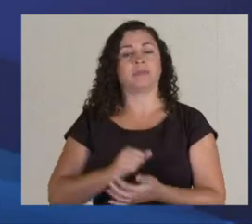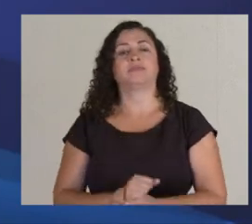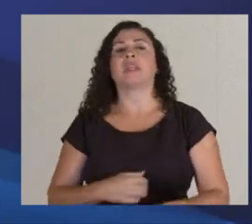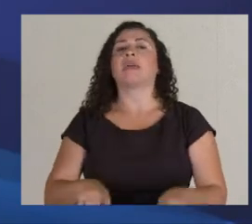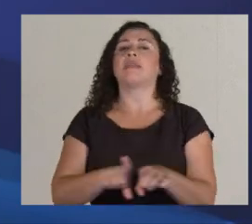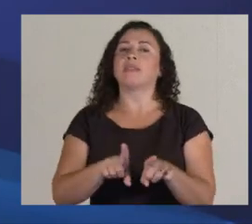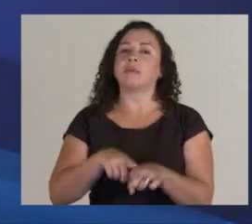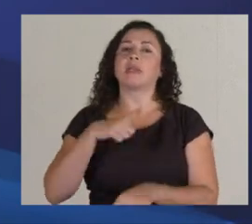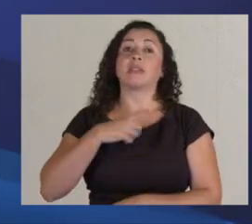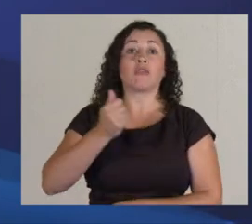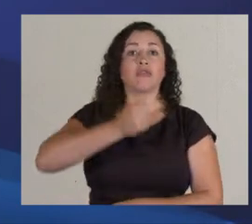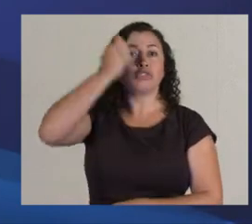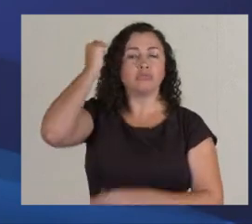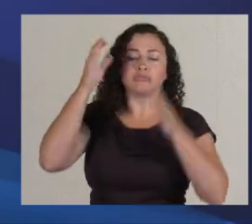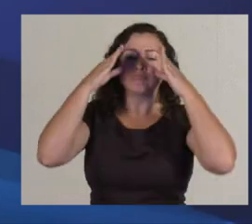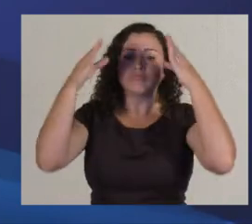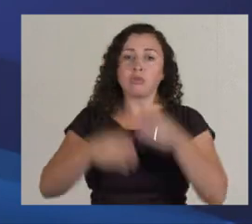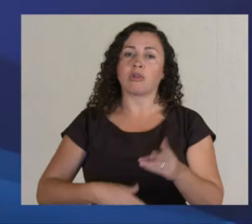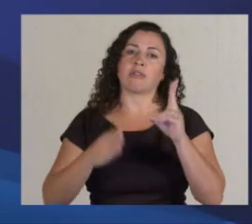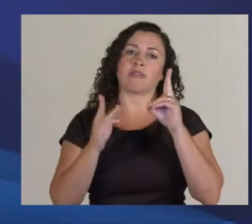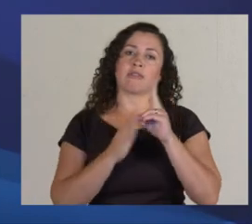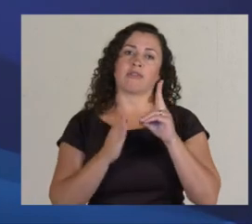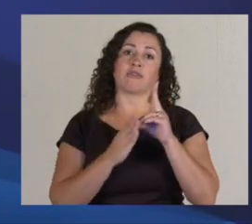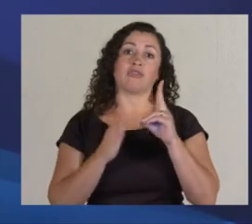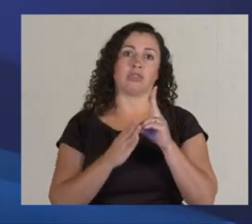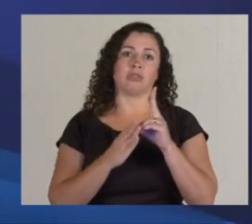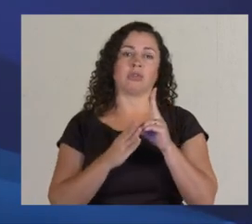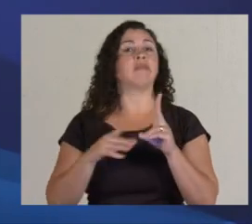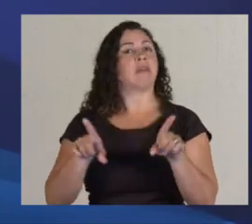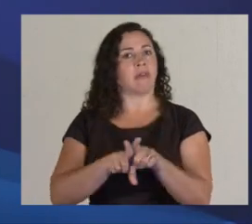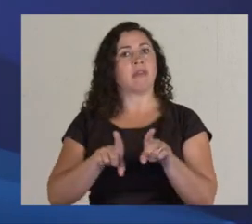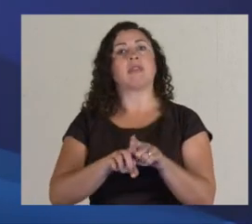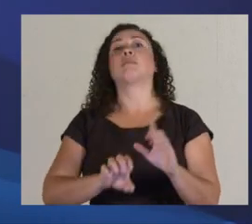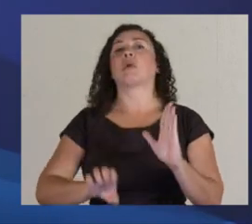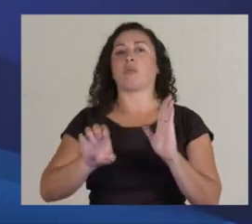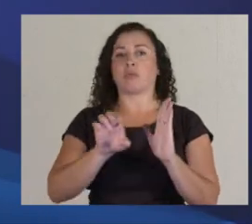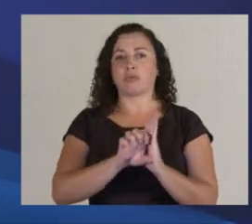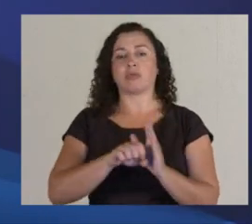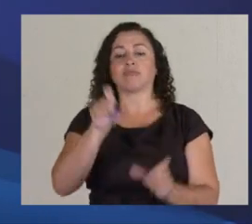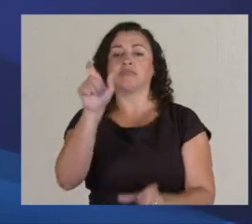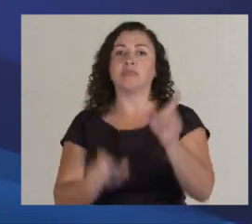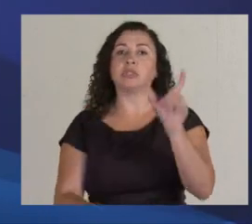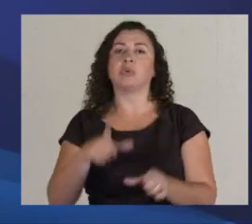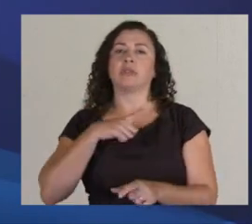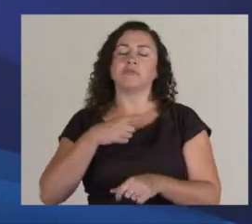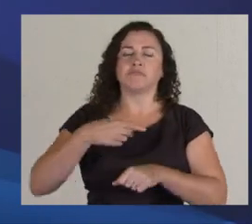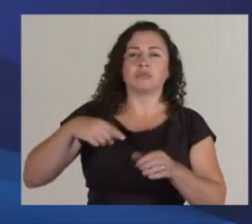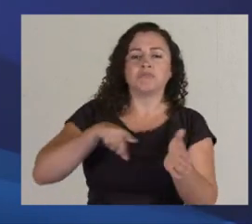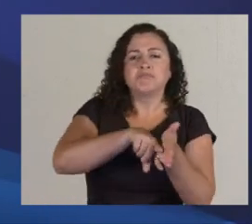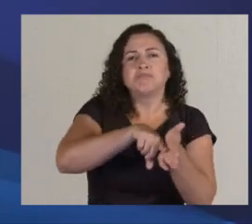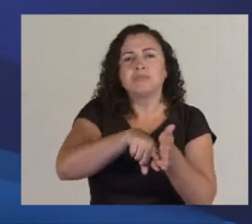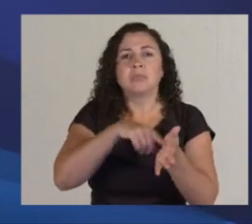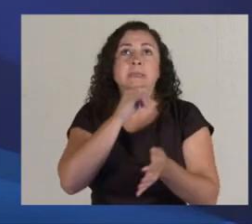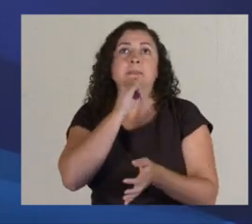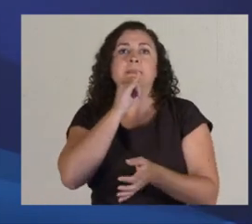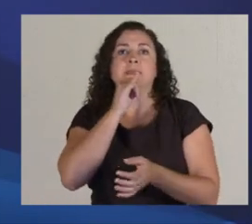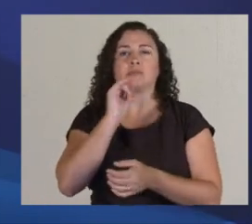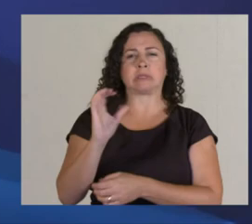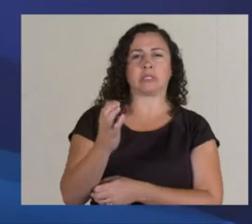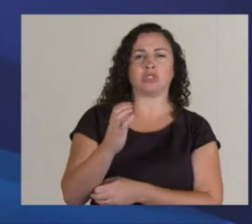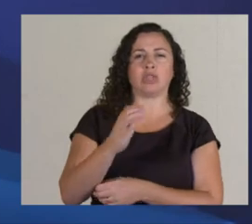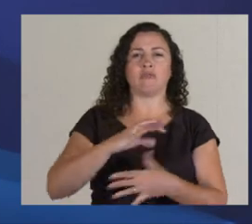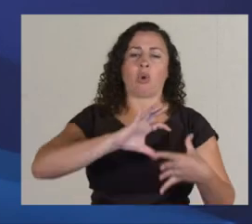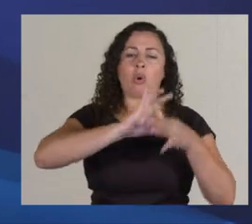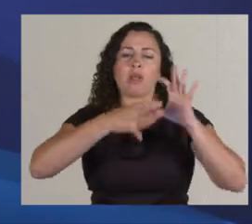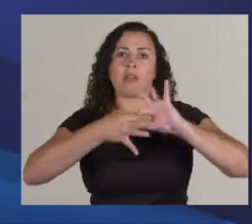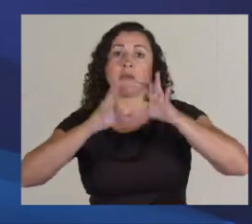a adoção de um vestibular indígena e um edital para pessoas que participam de disputas científicas, as Olimpíadas, muito